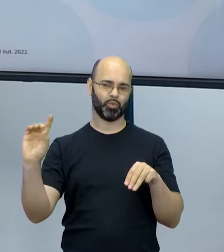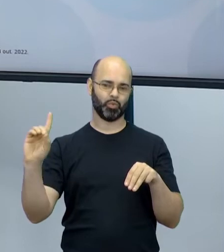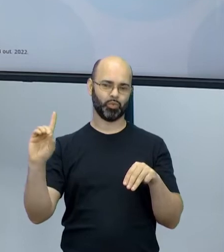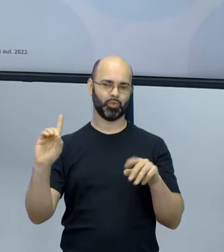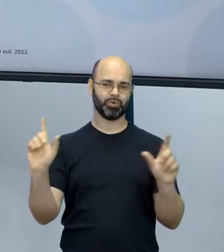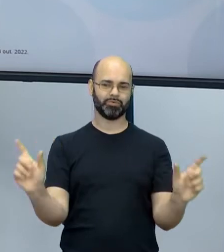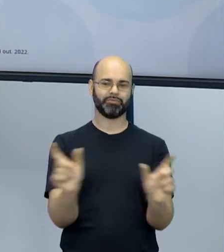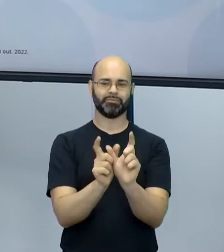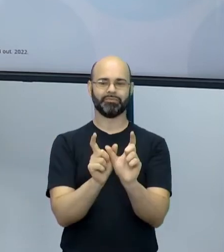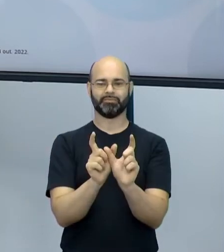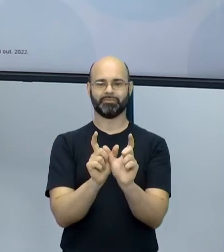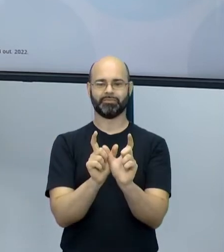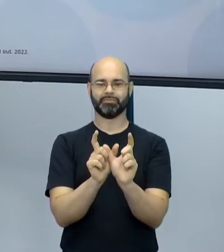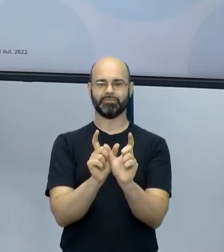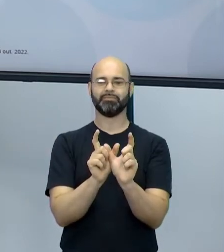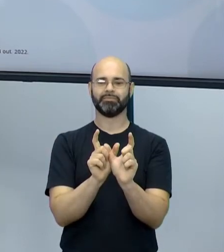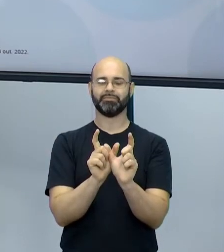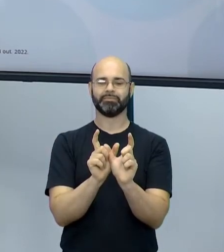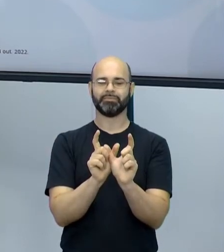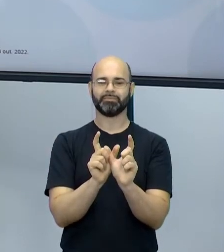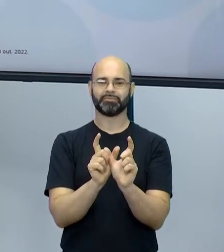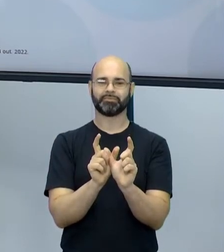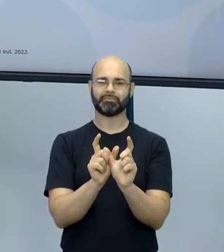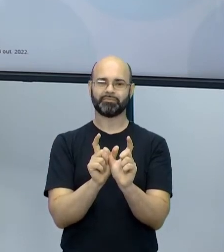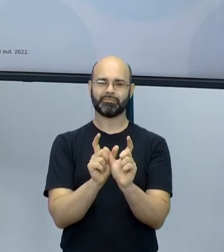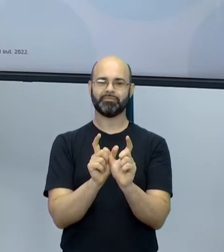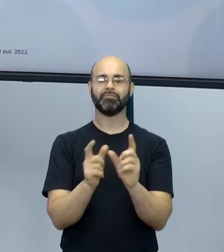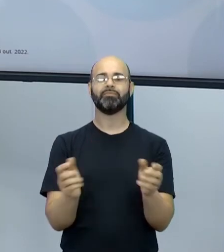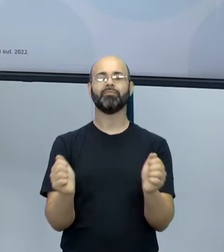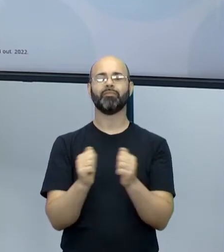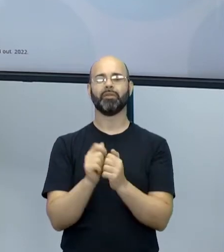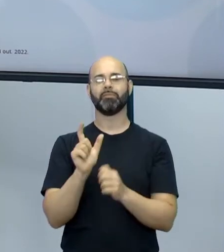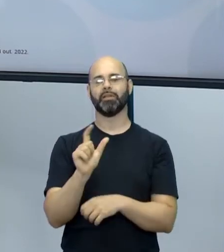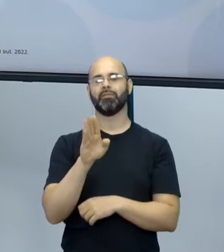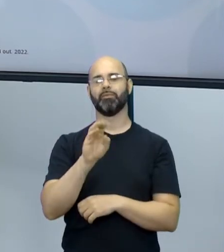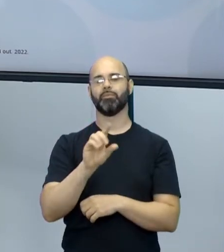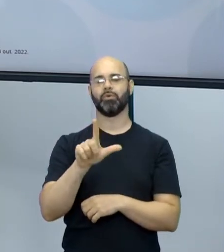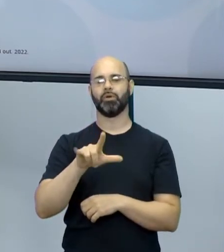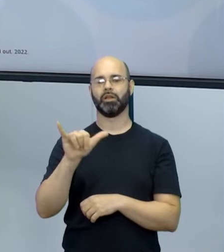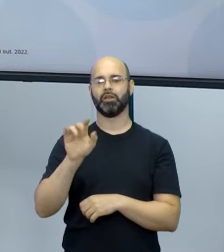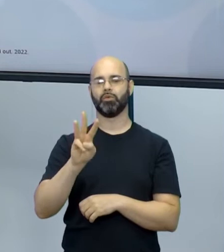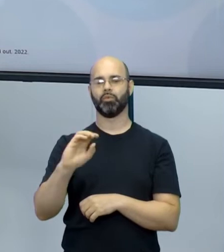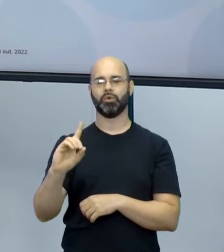cinema indiano, Hollywood, cinema americano. Você junta os dois, cria Bollywood.